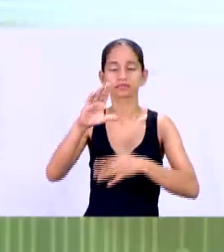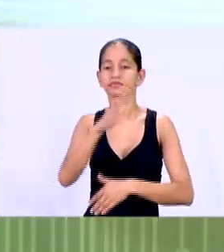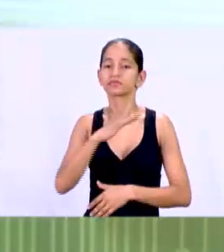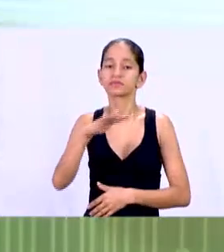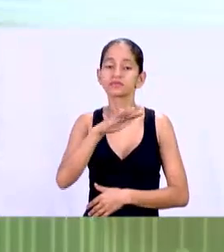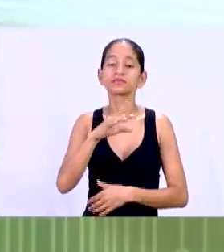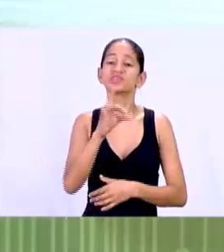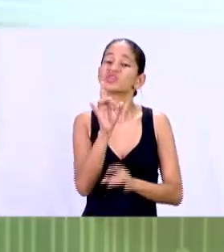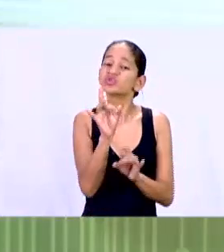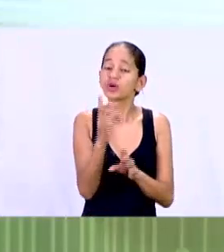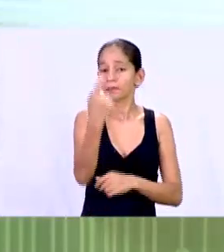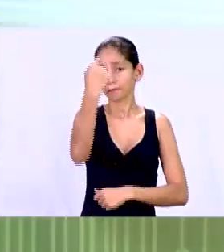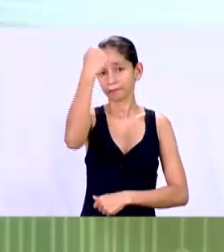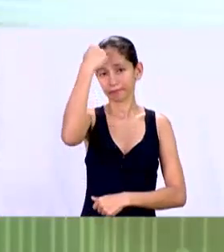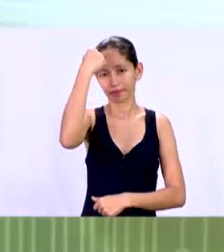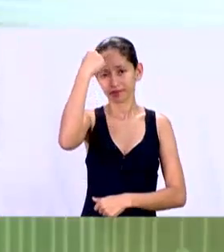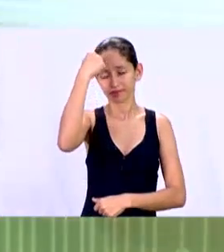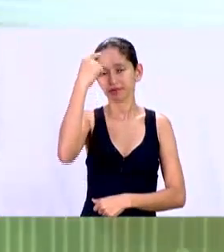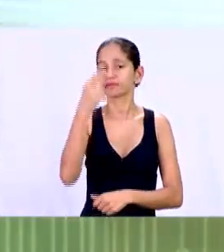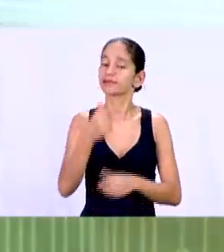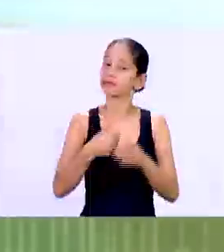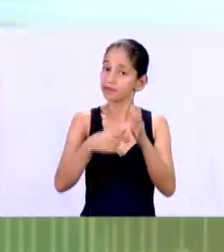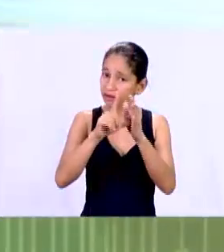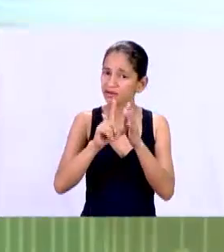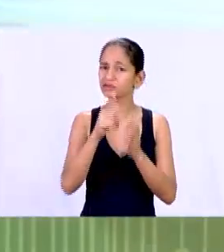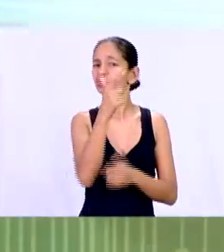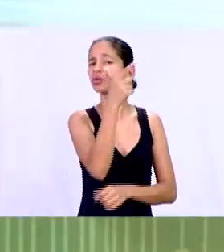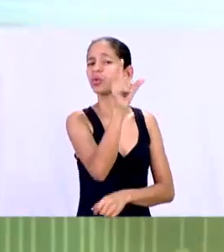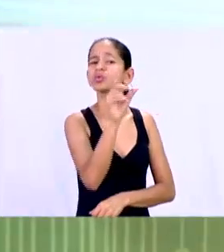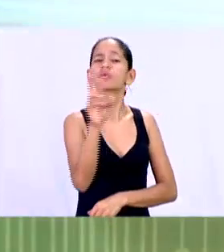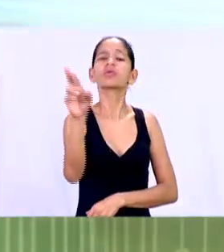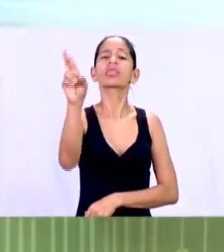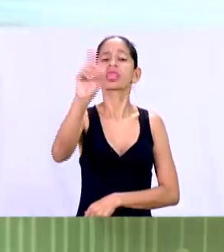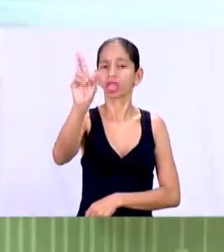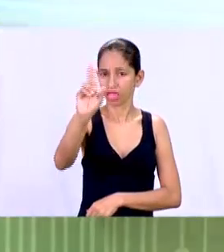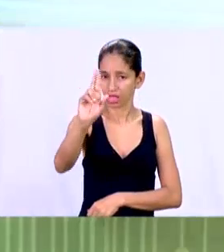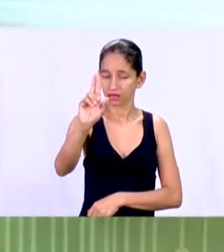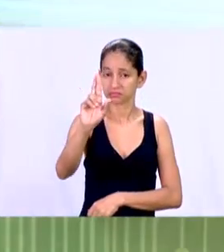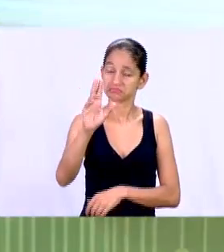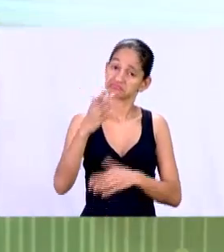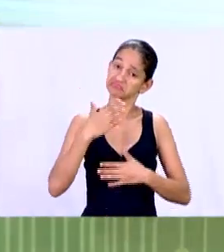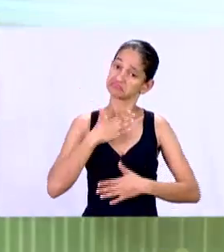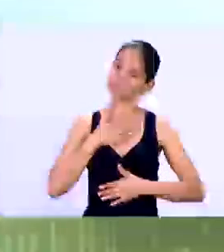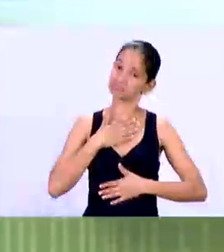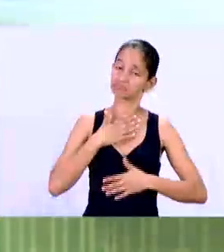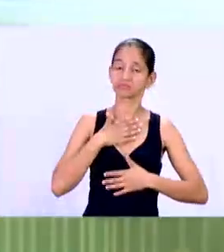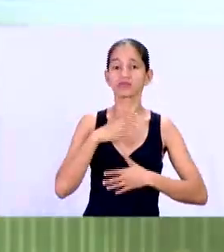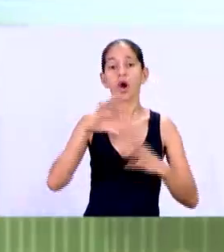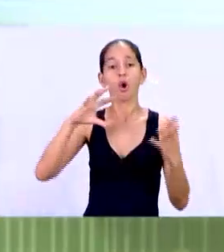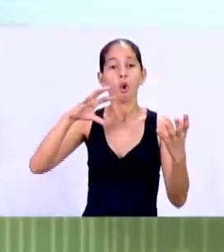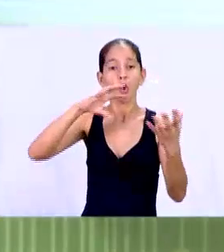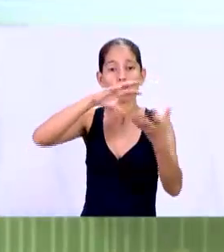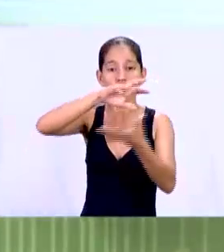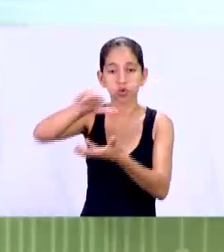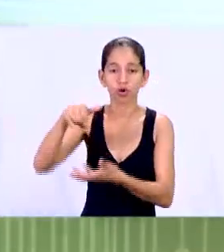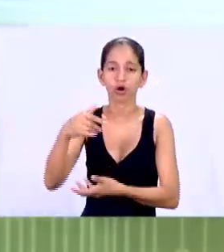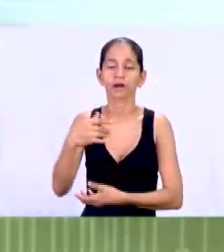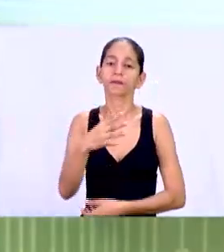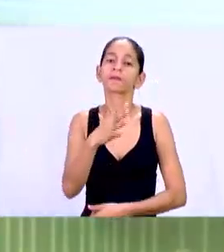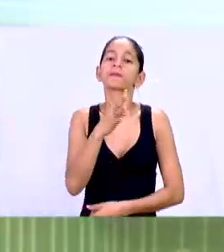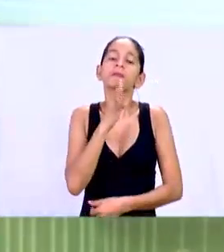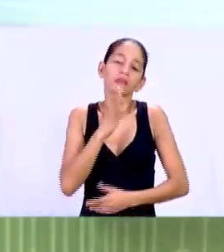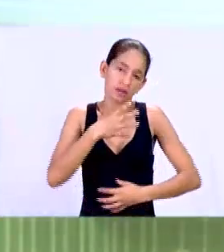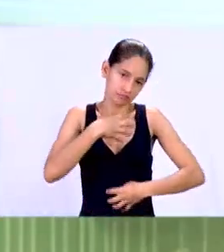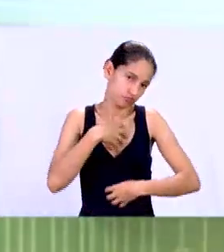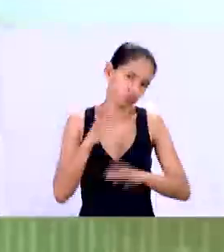essa reflexão, né? Quem é esse outro? Eu vejo o mundo dessa forma, o mundo para mim é esse. Mas será que